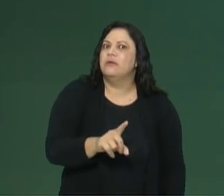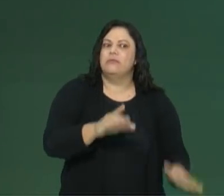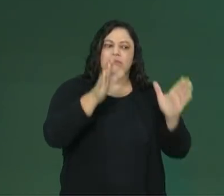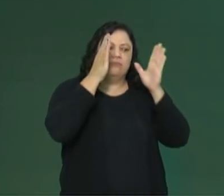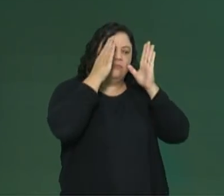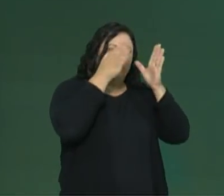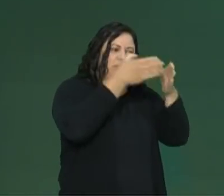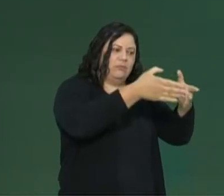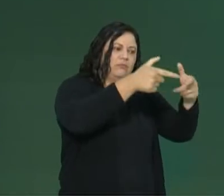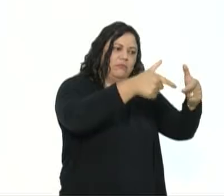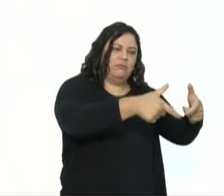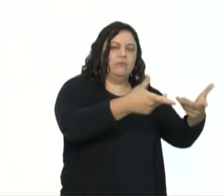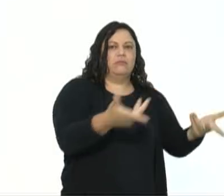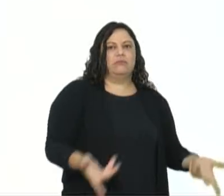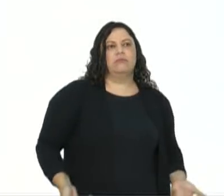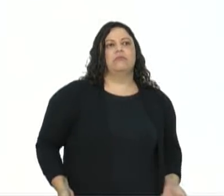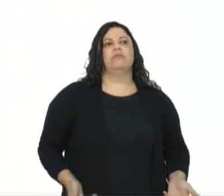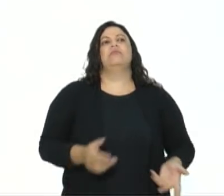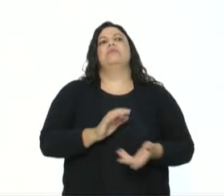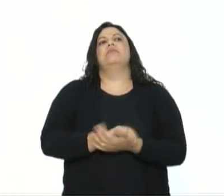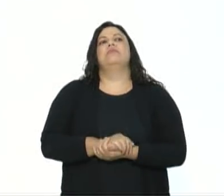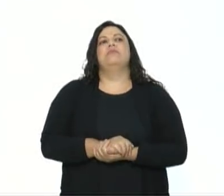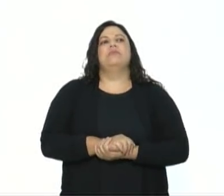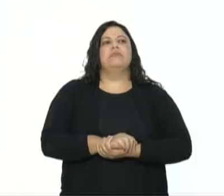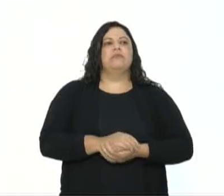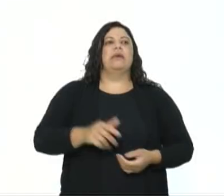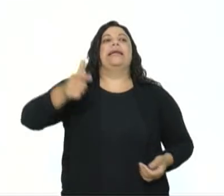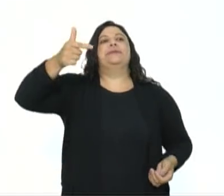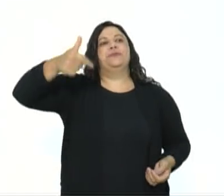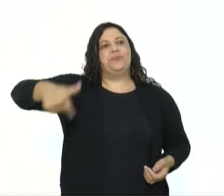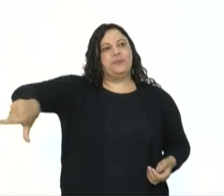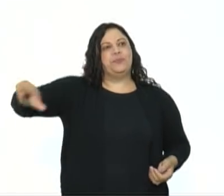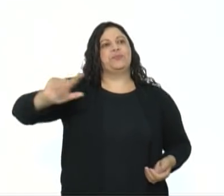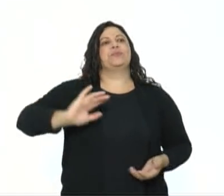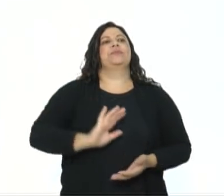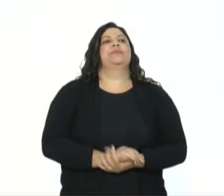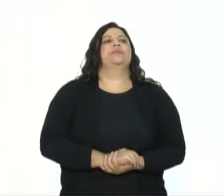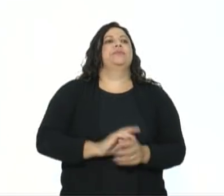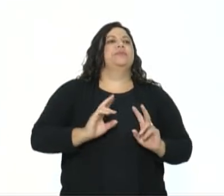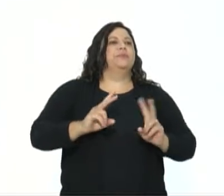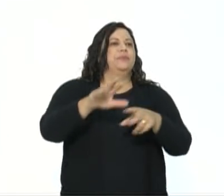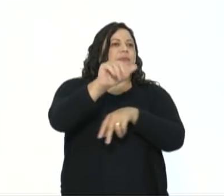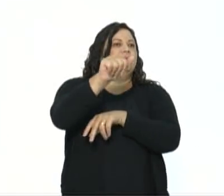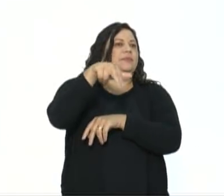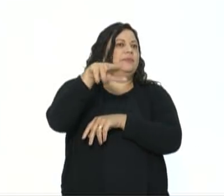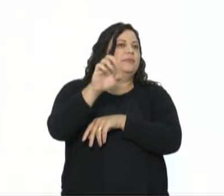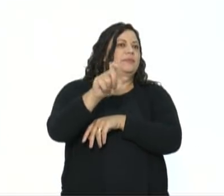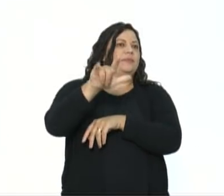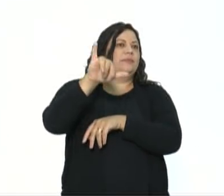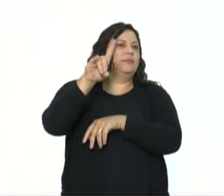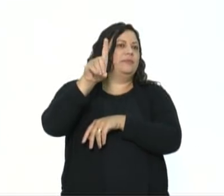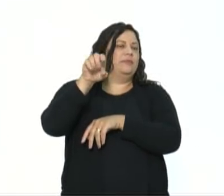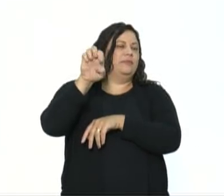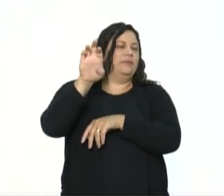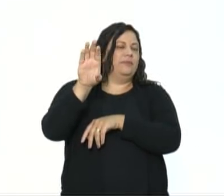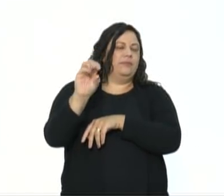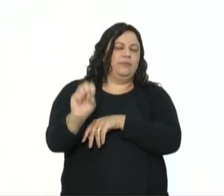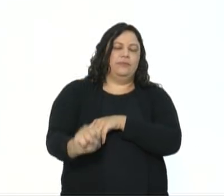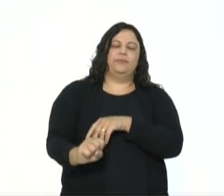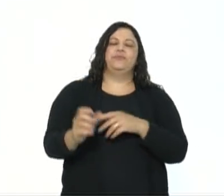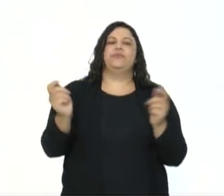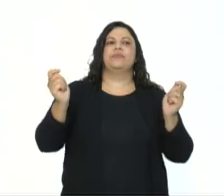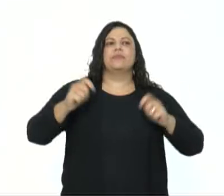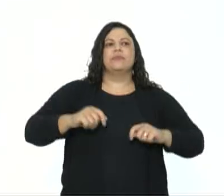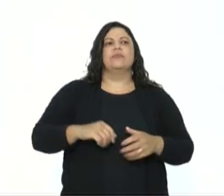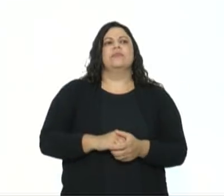correto. Tá? Aí ele, novamente. Continuando, agora anelídeos. Esse aqui é um